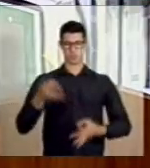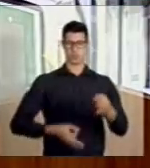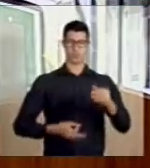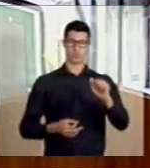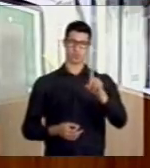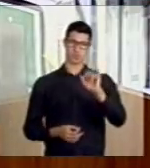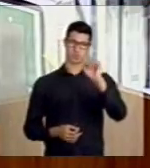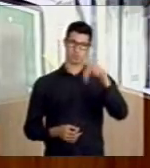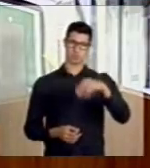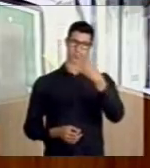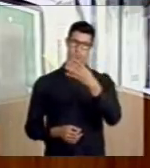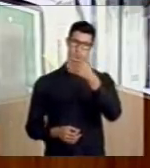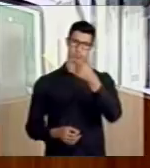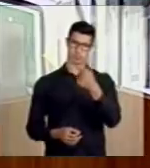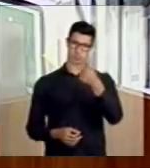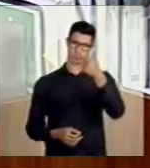ADIM